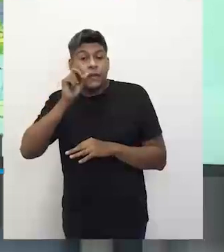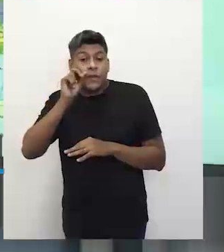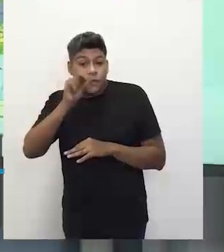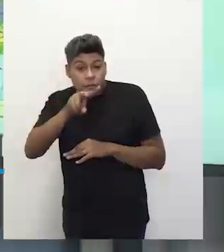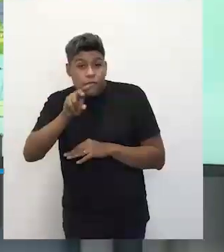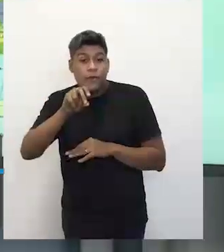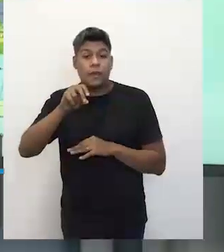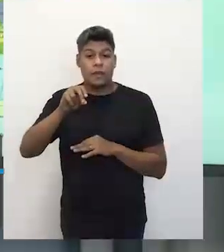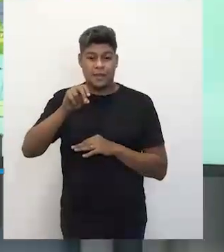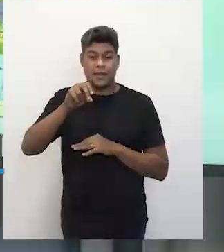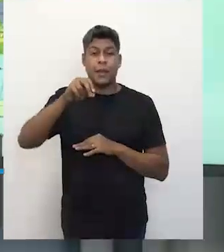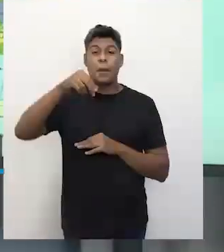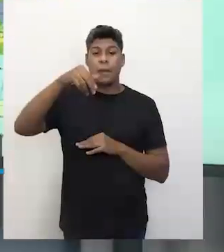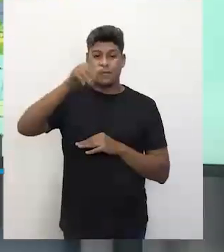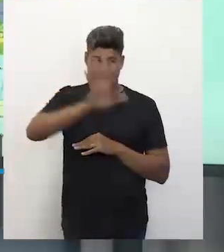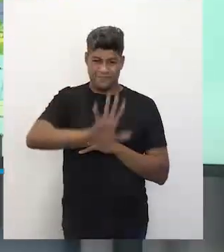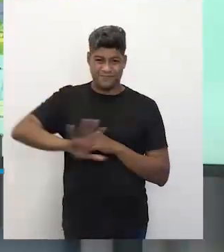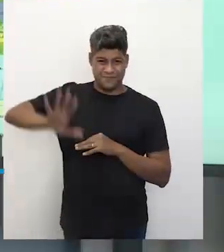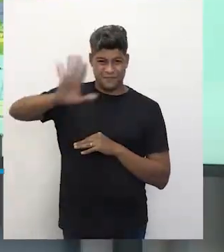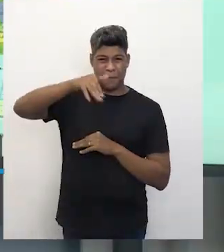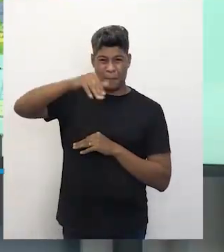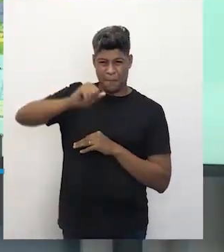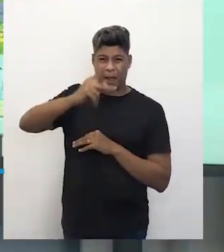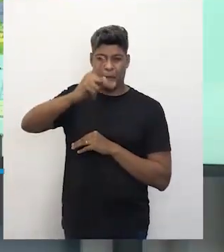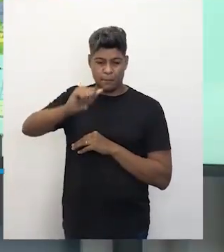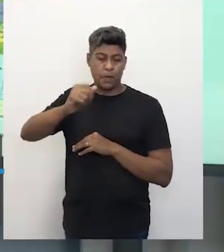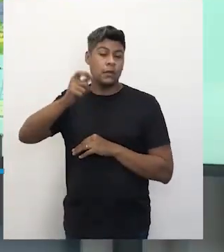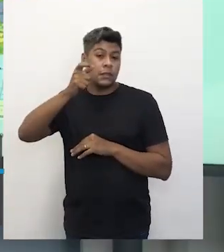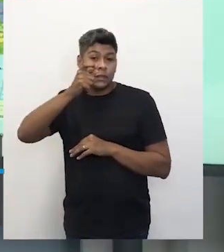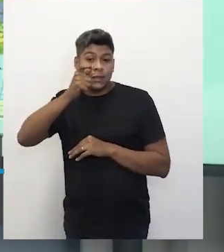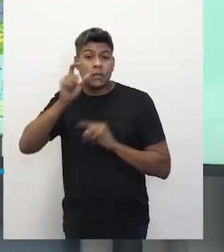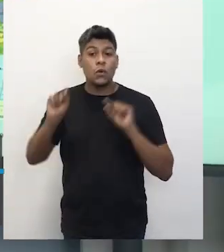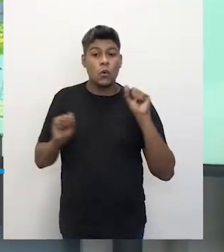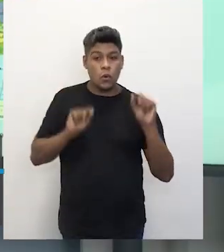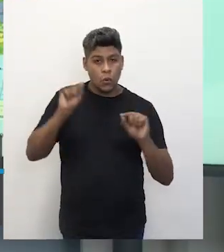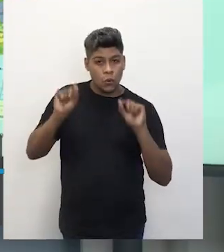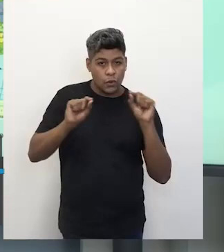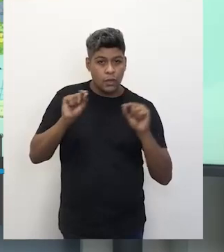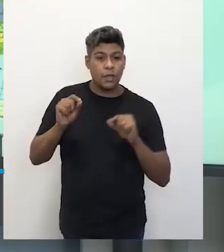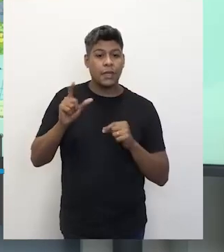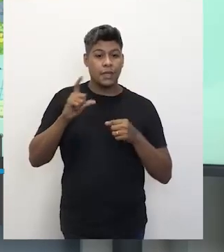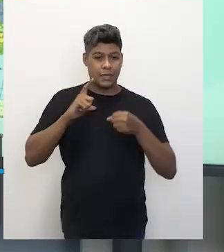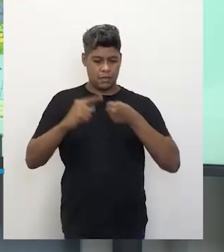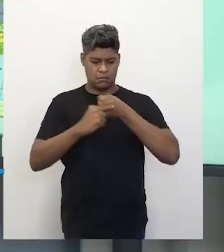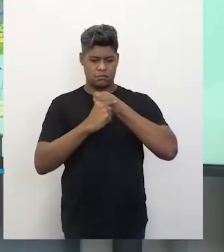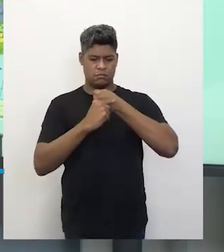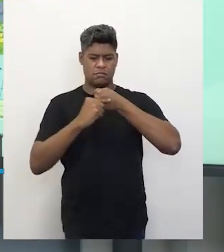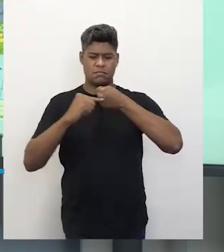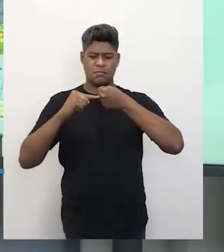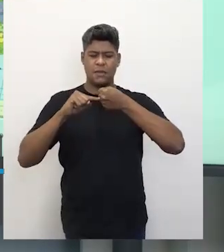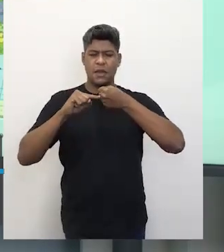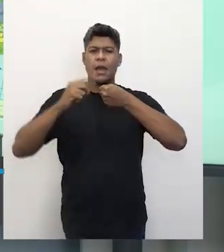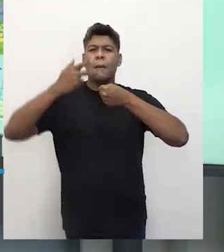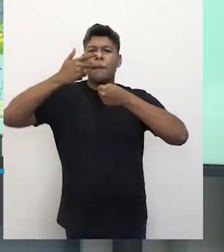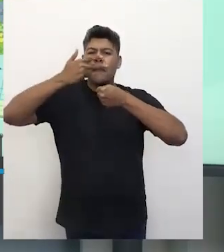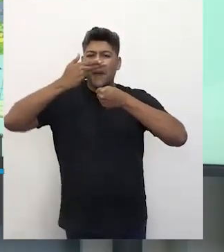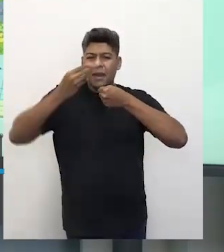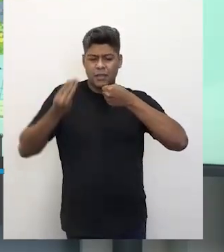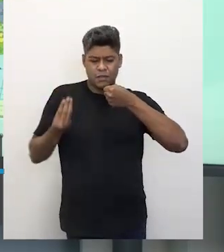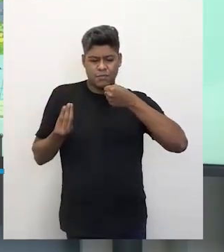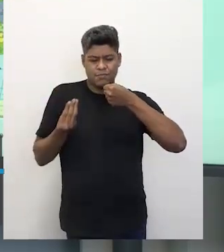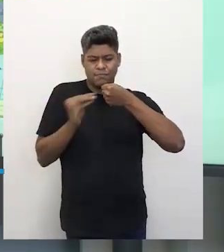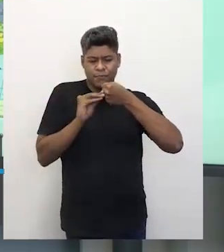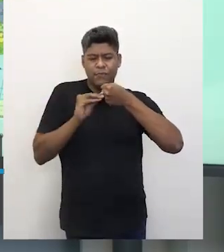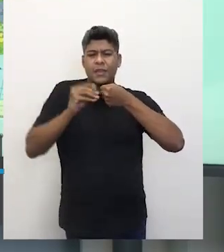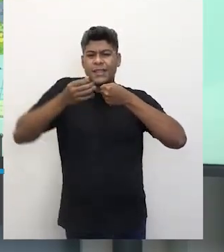o mapa do continente africano é interessante porque ele está lá na linha do Equador parece ele tá ele foi colocado né bem